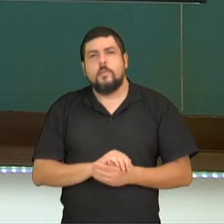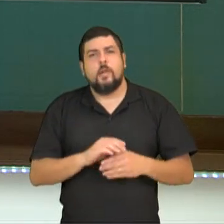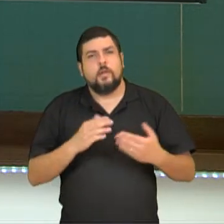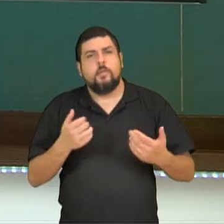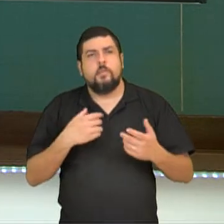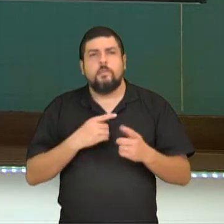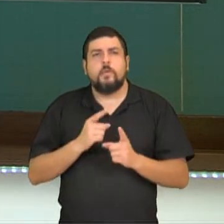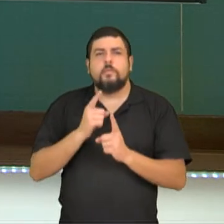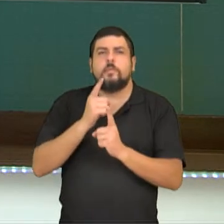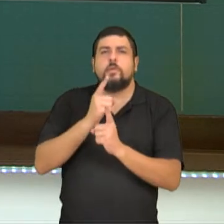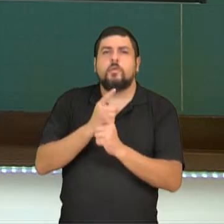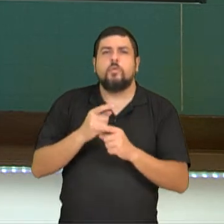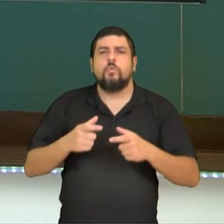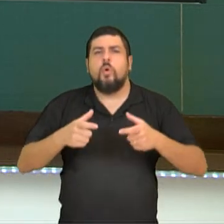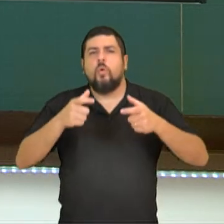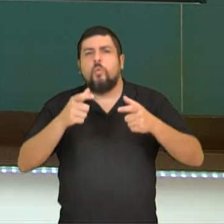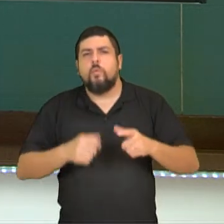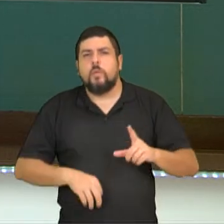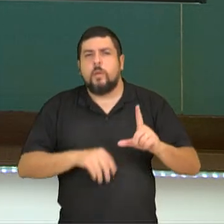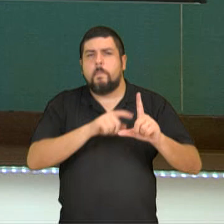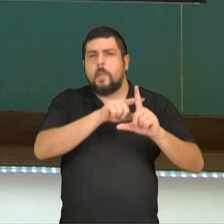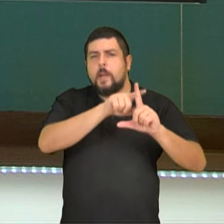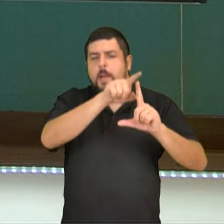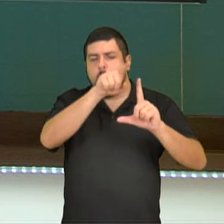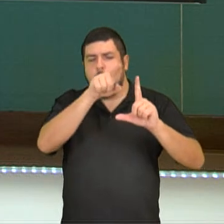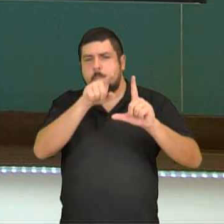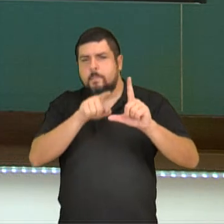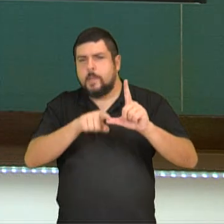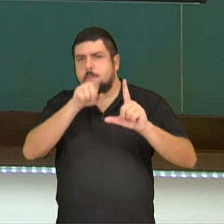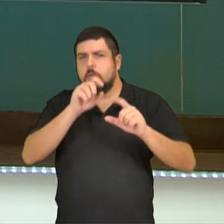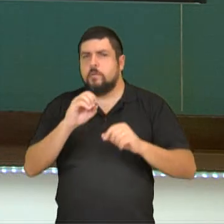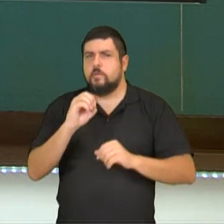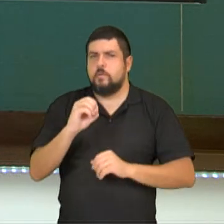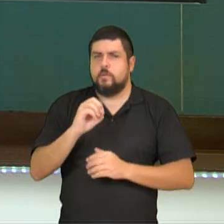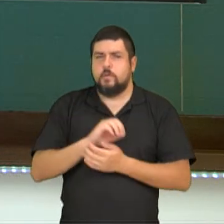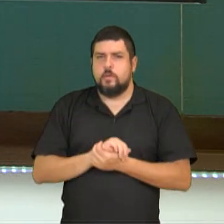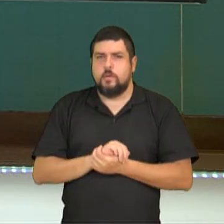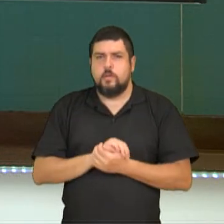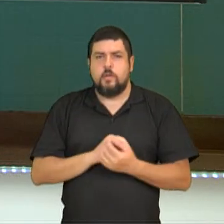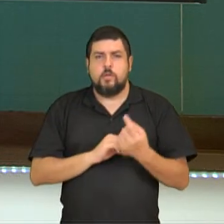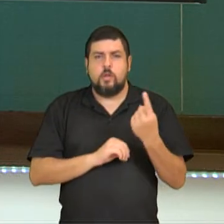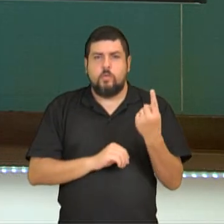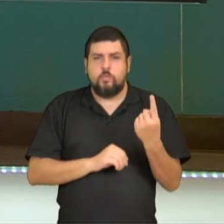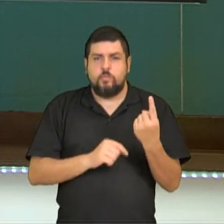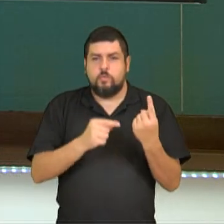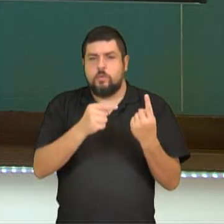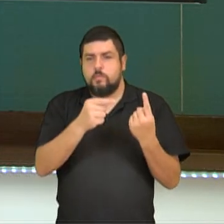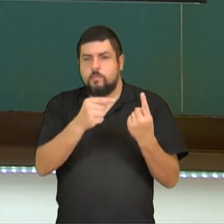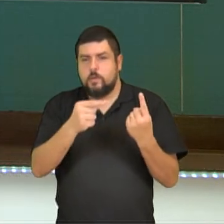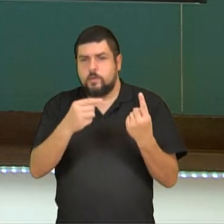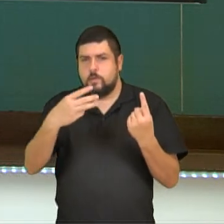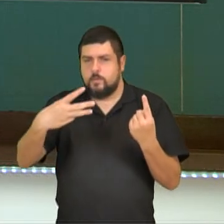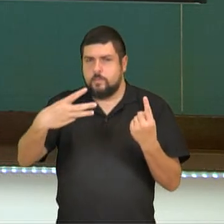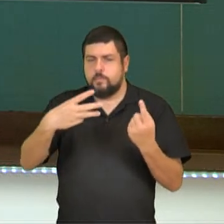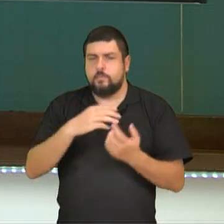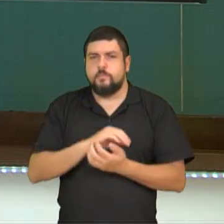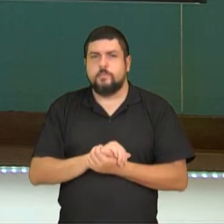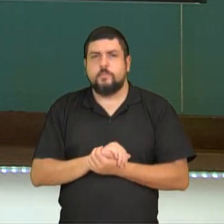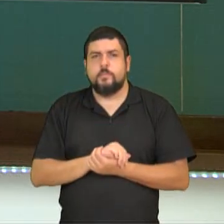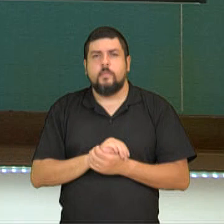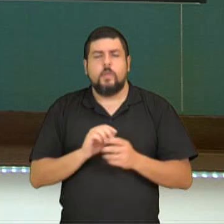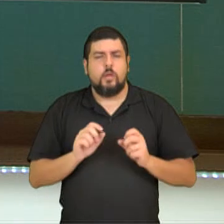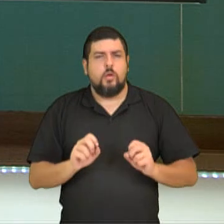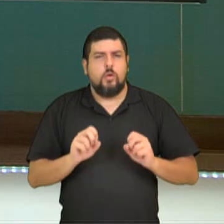os zeros, as raízes dessa função, tá bom? Então, são os números 1 e menos 3, tá, galera? Aí, agora, nós